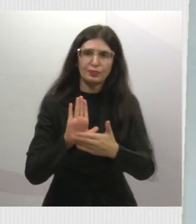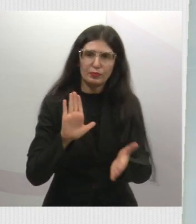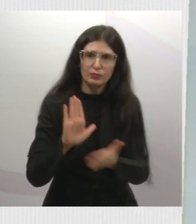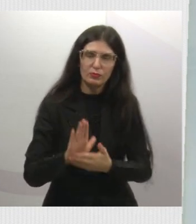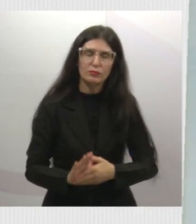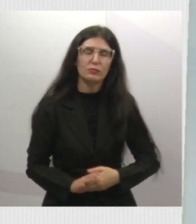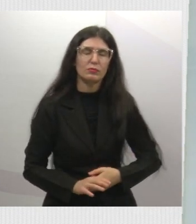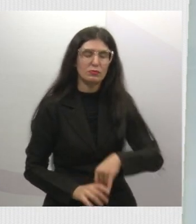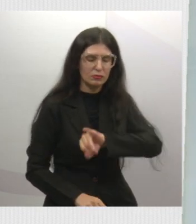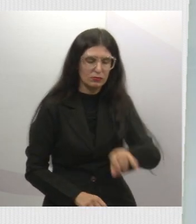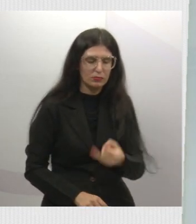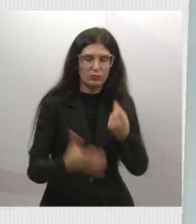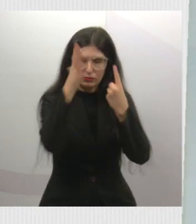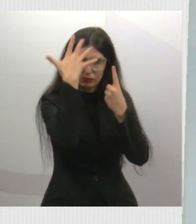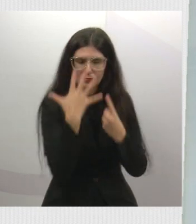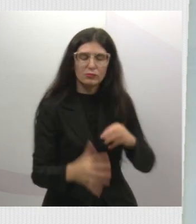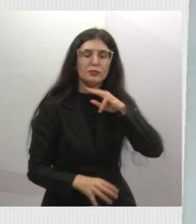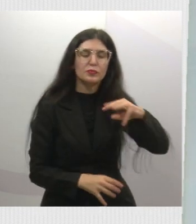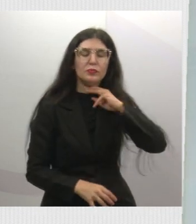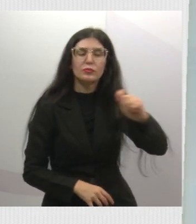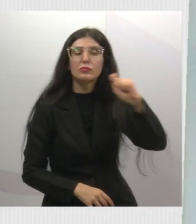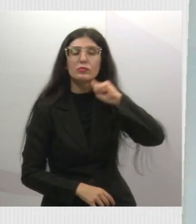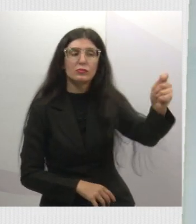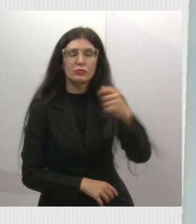quadrimestre de 2020, 23 milhões